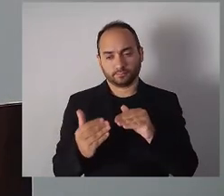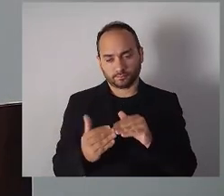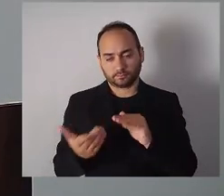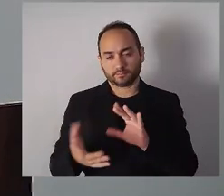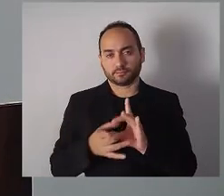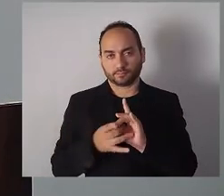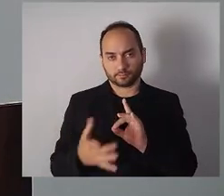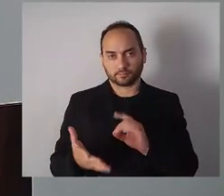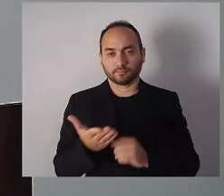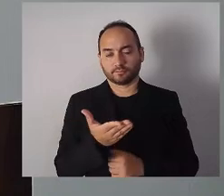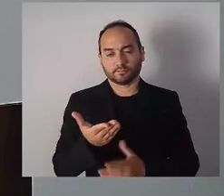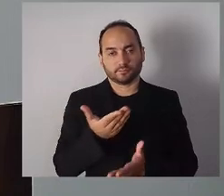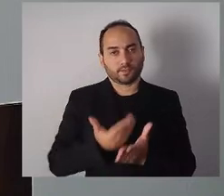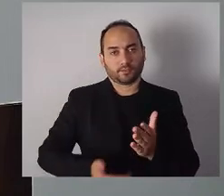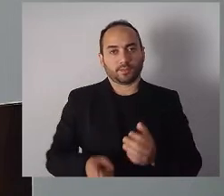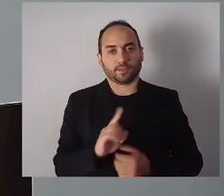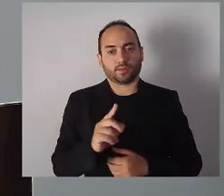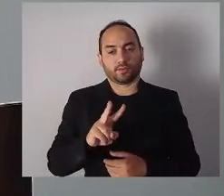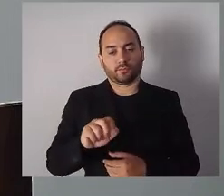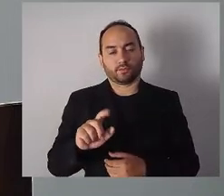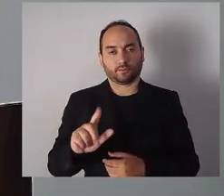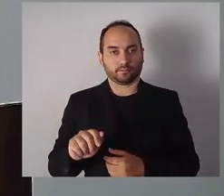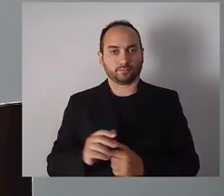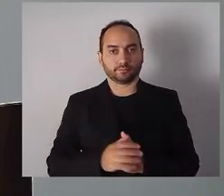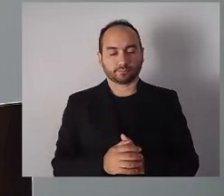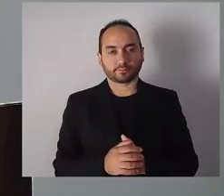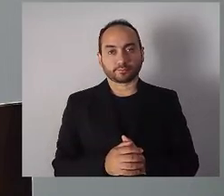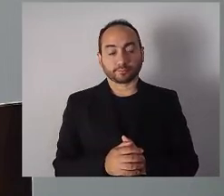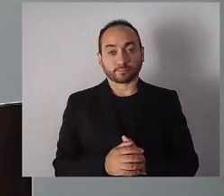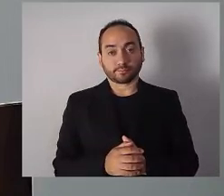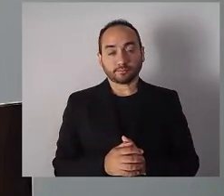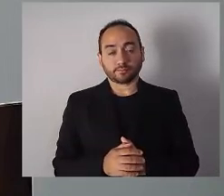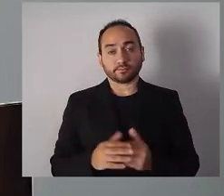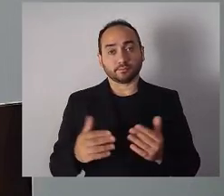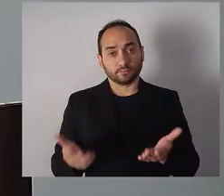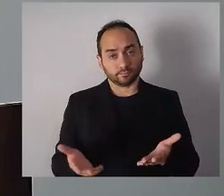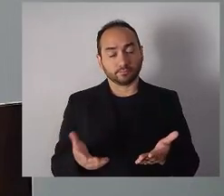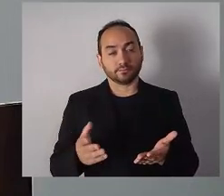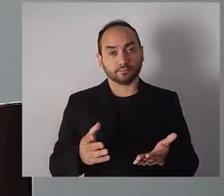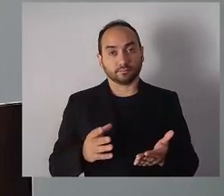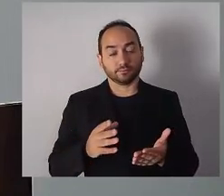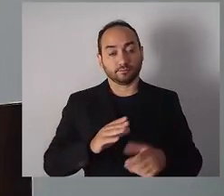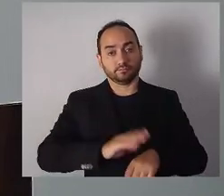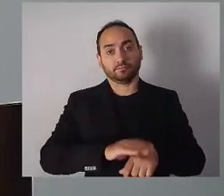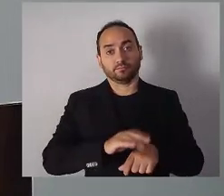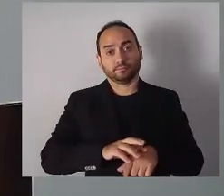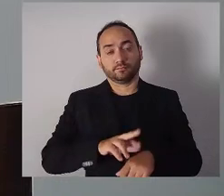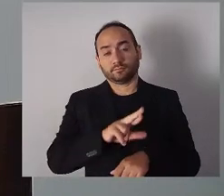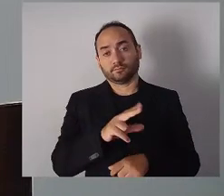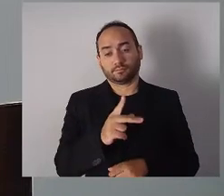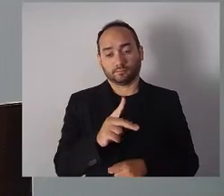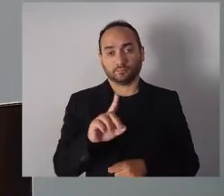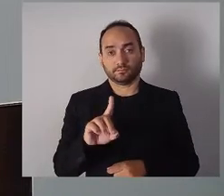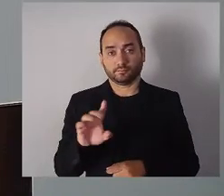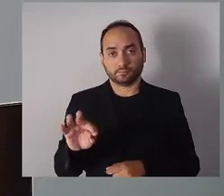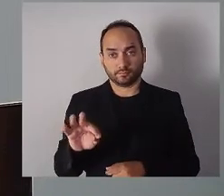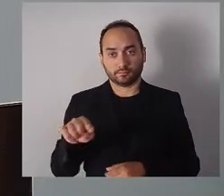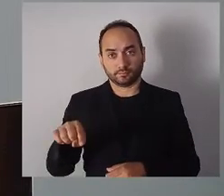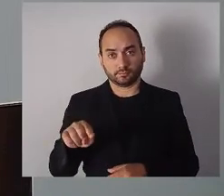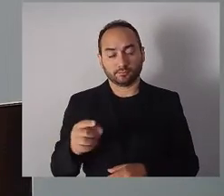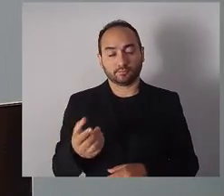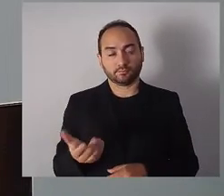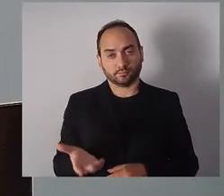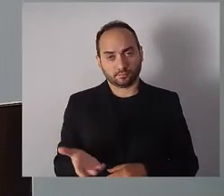desfiliação, sem perda de mandato eletivo. E a competência que o PDT